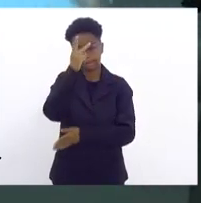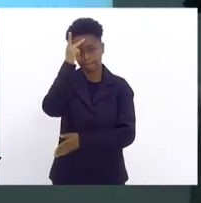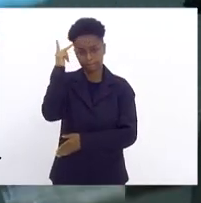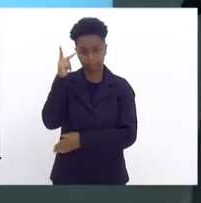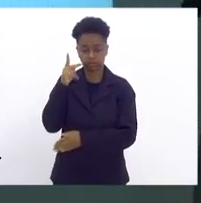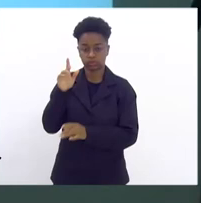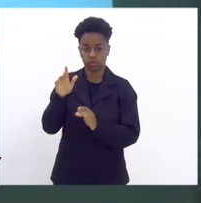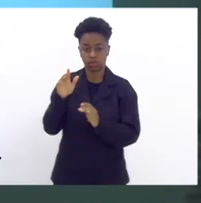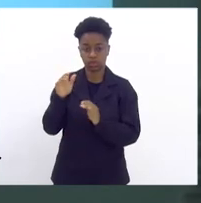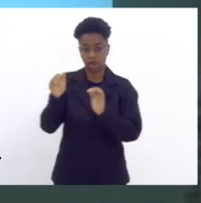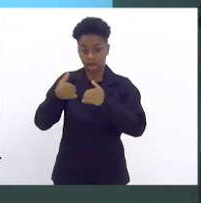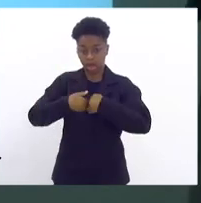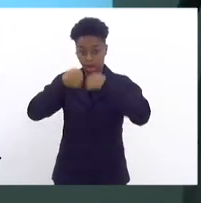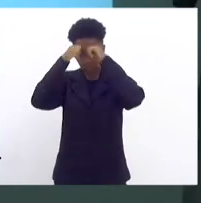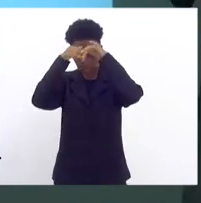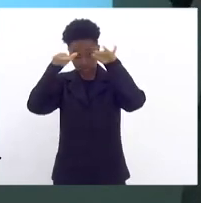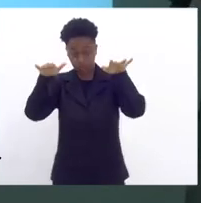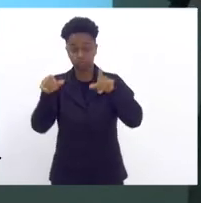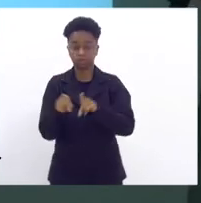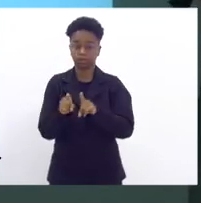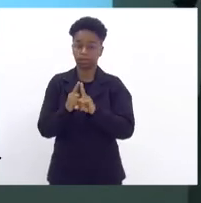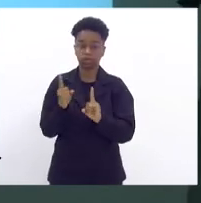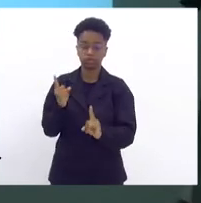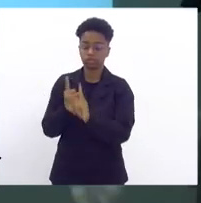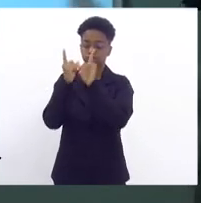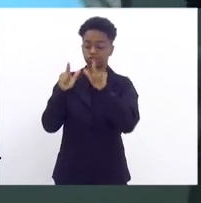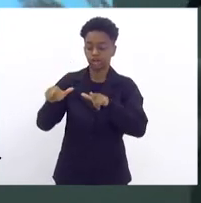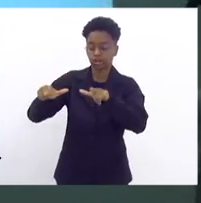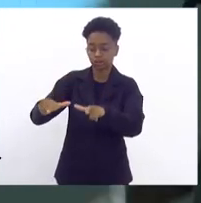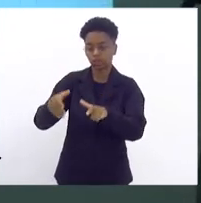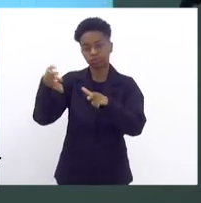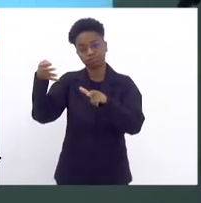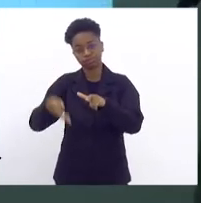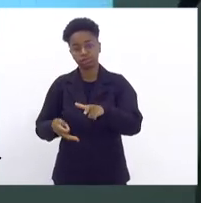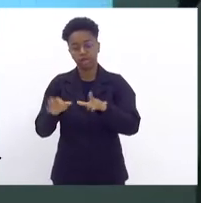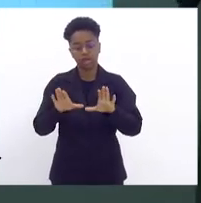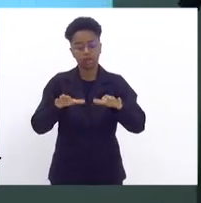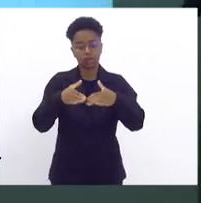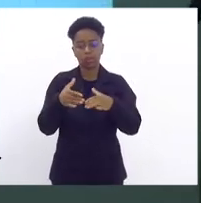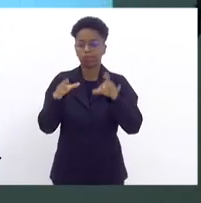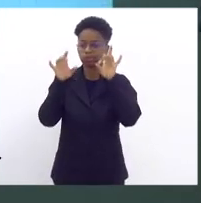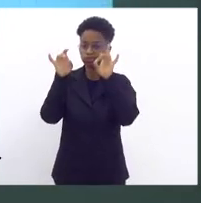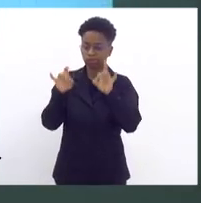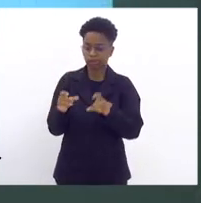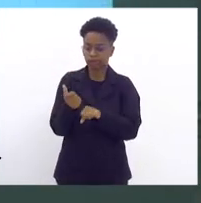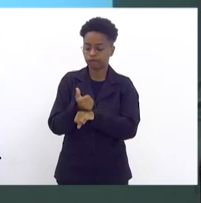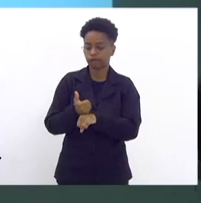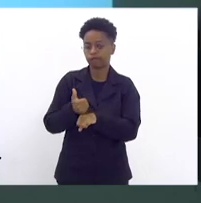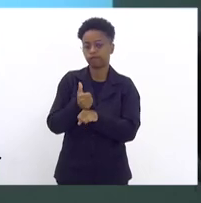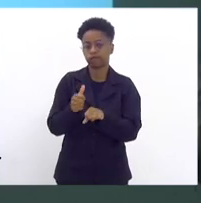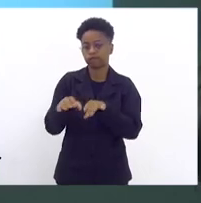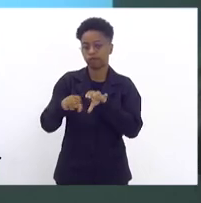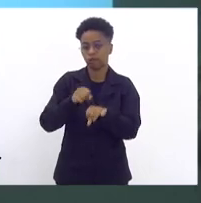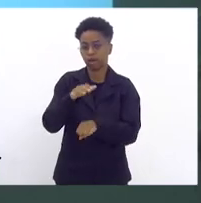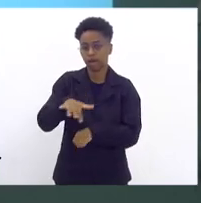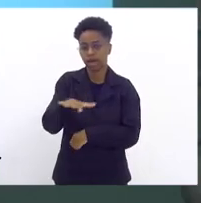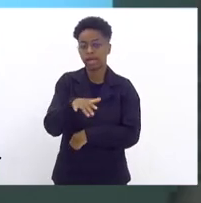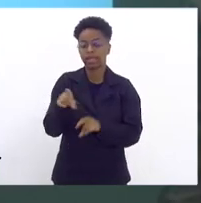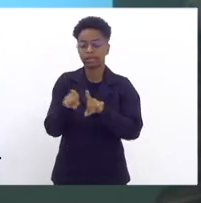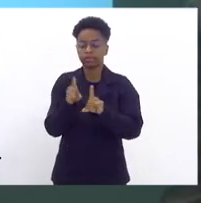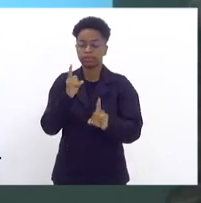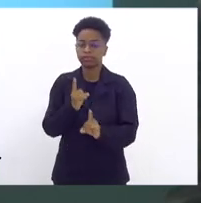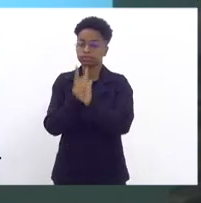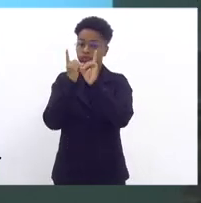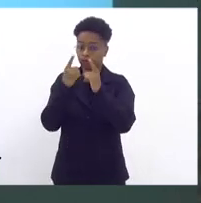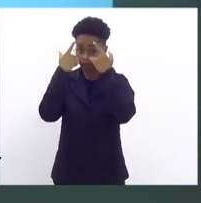um diagnóstico seja assertivo equipes especializadas a identificação de violência